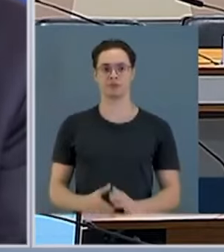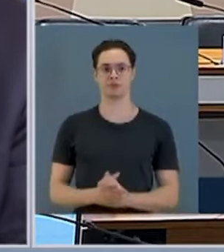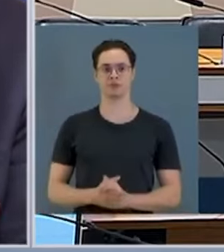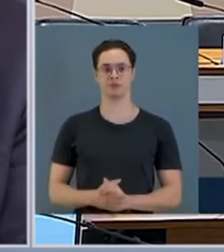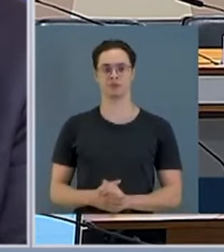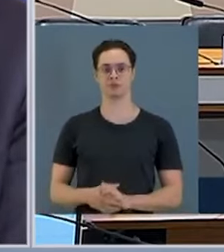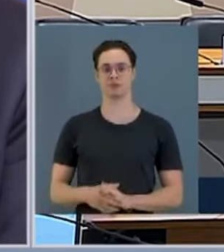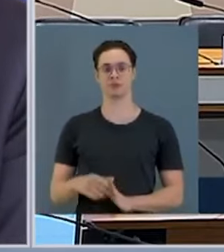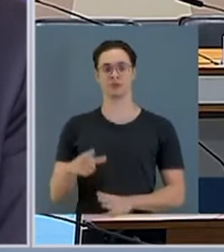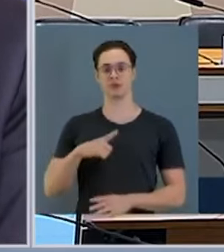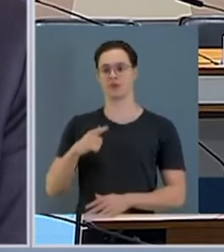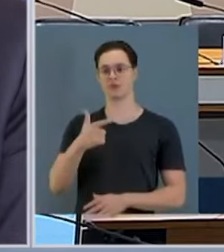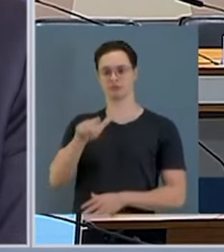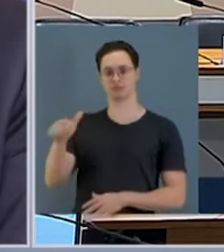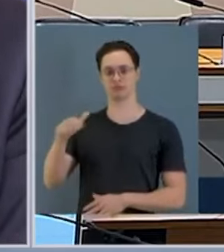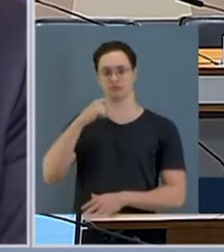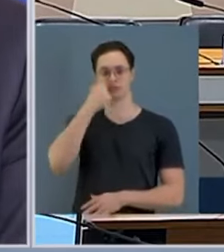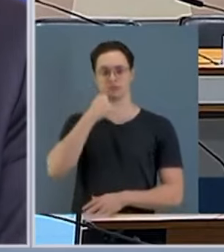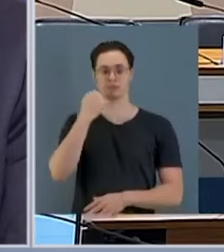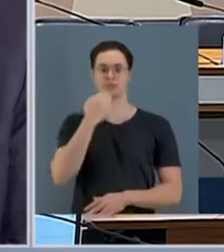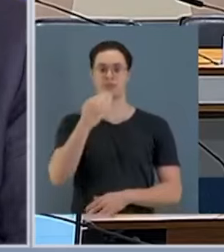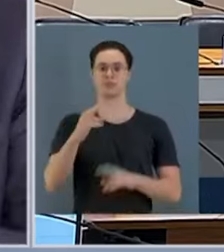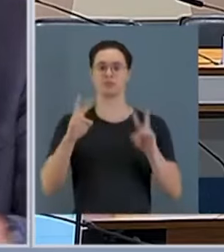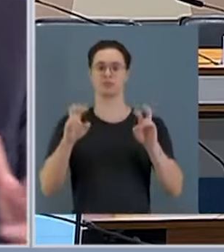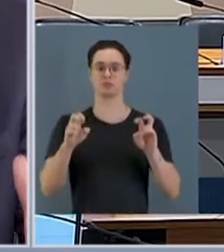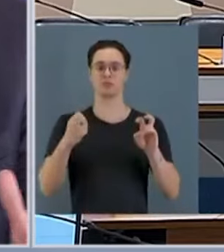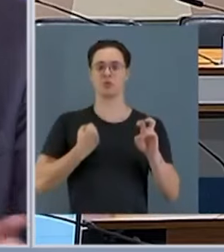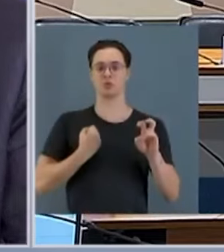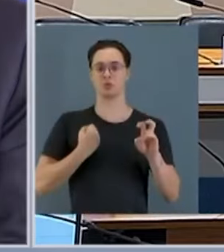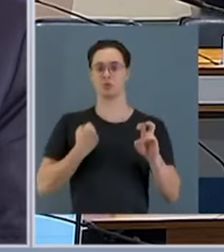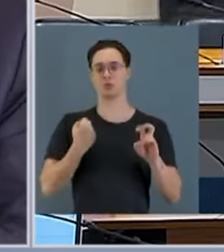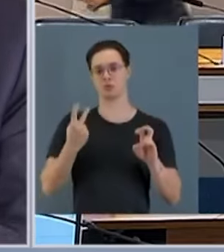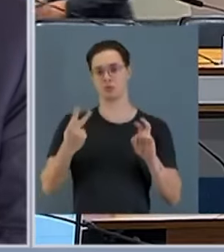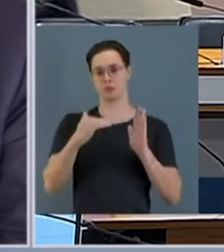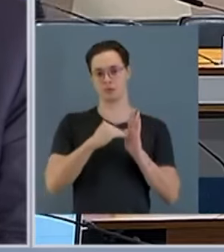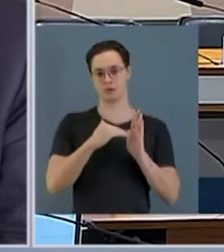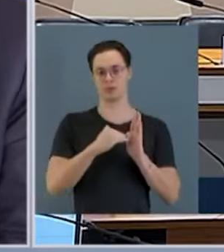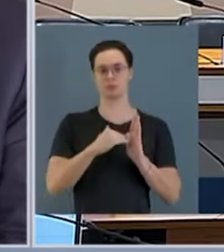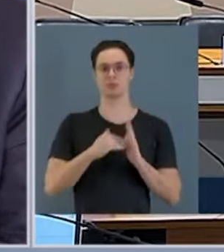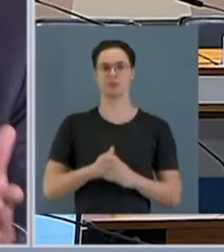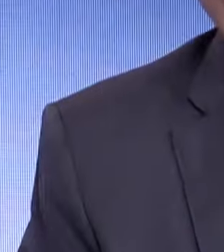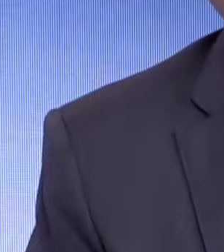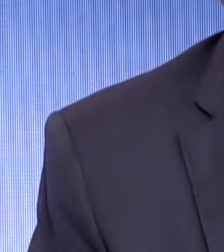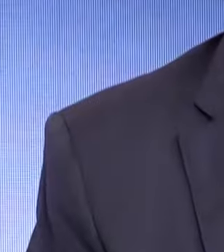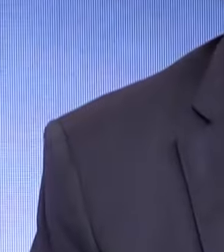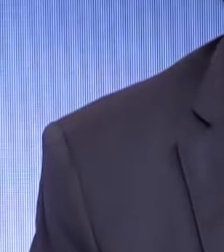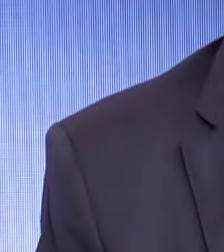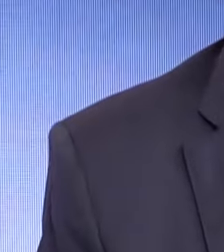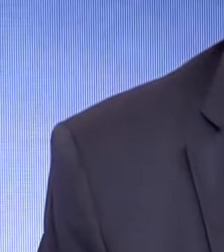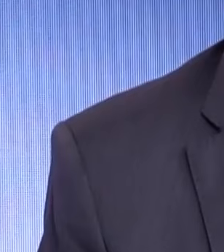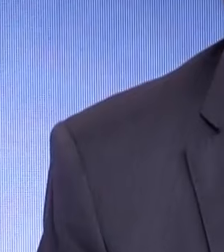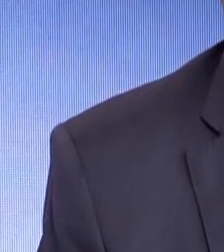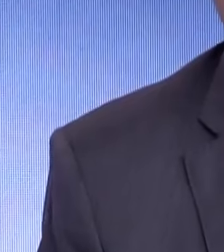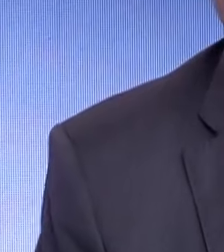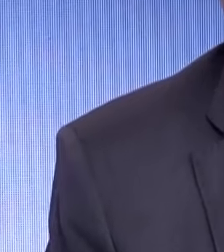ccj que é uma comissão muito importante mas nos Bastidores articula muito então Tudo indica que